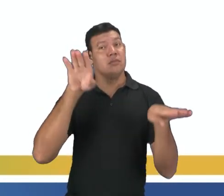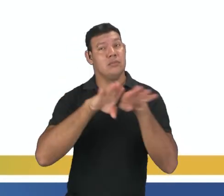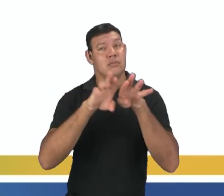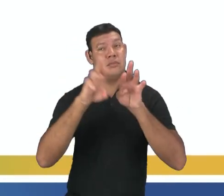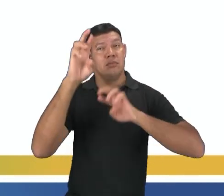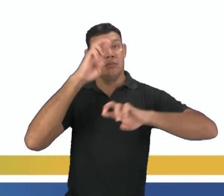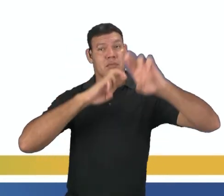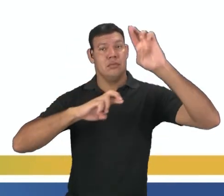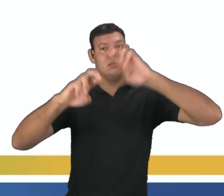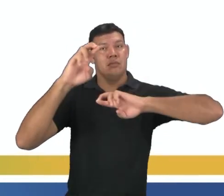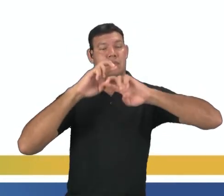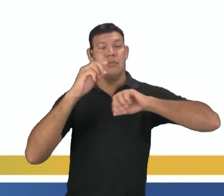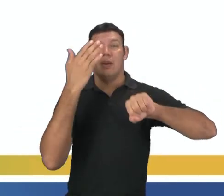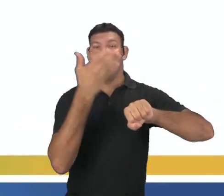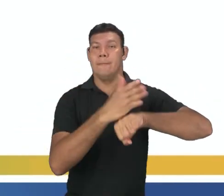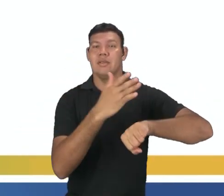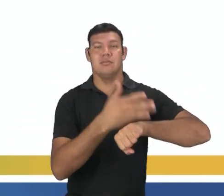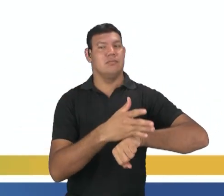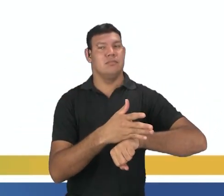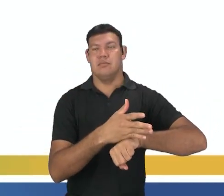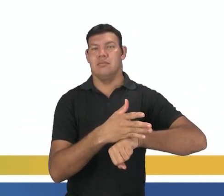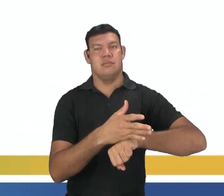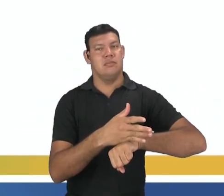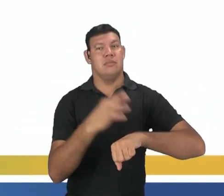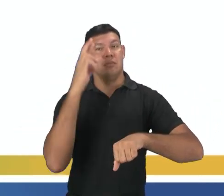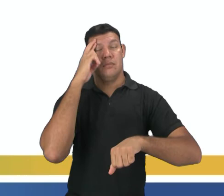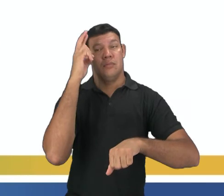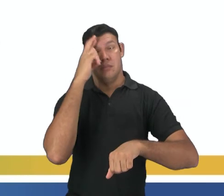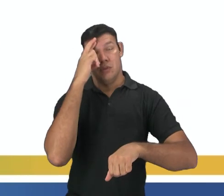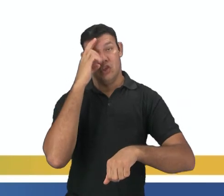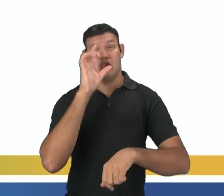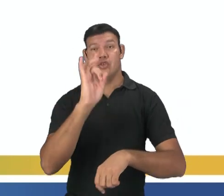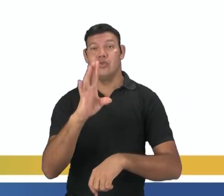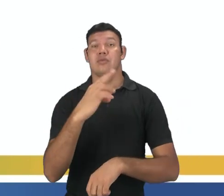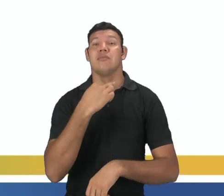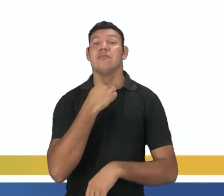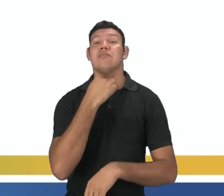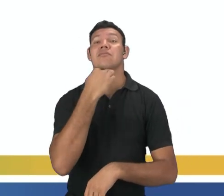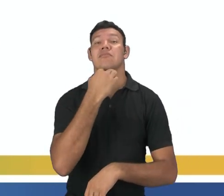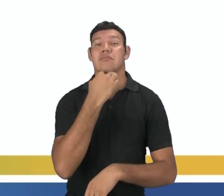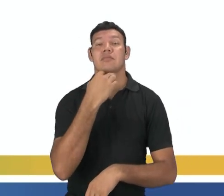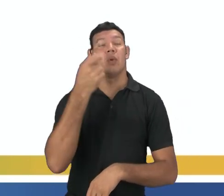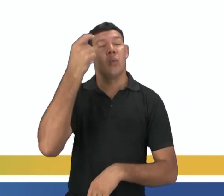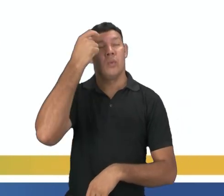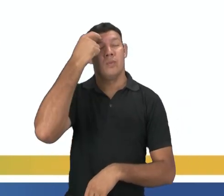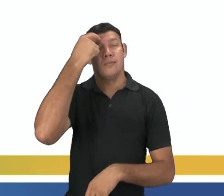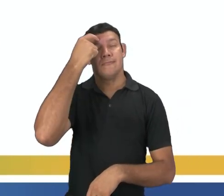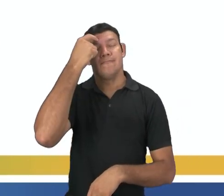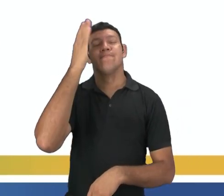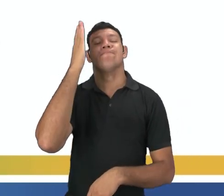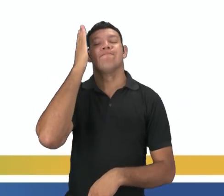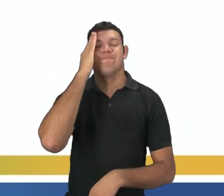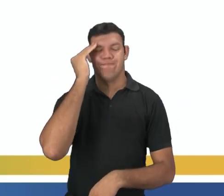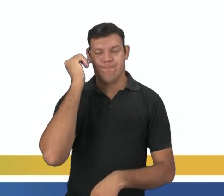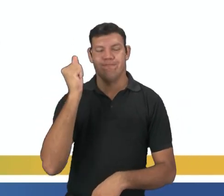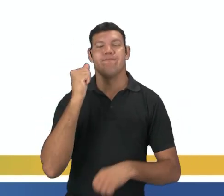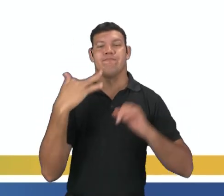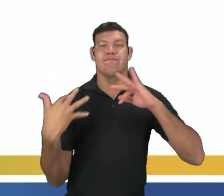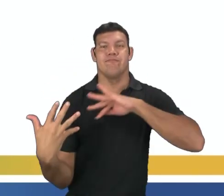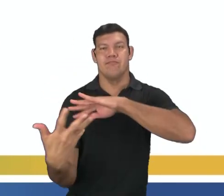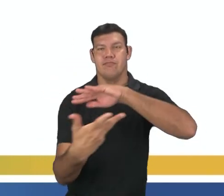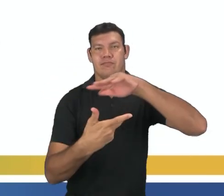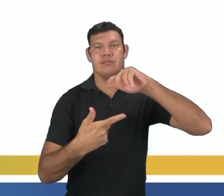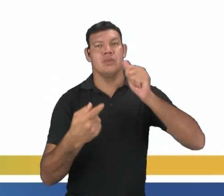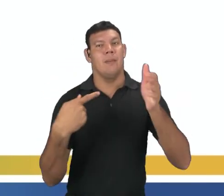ele não participa da história. Entretanto, essa voz é onisciente, ou seja, sabe de tudo do universo